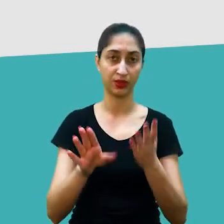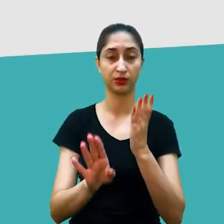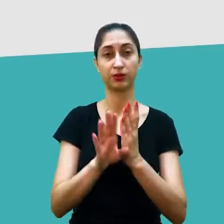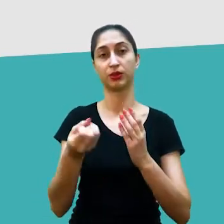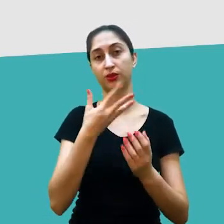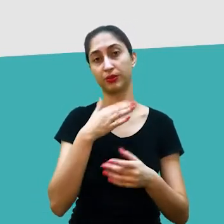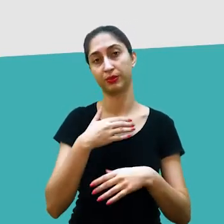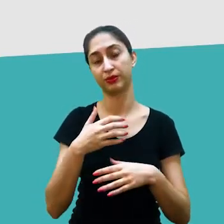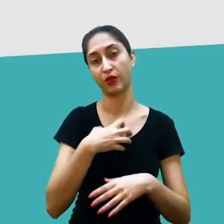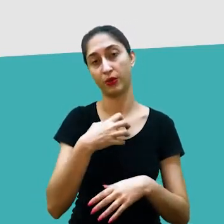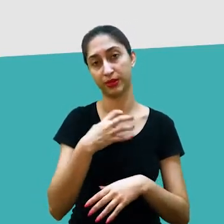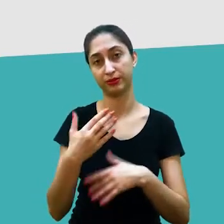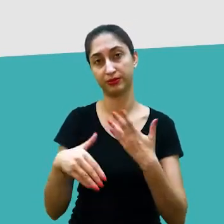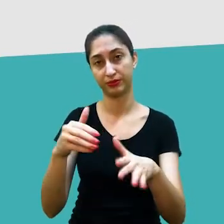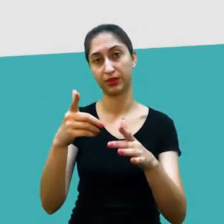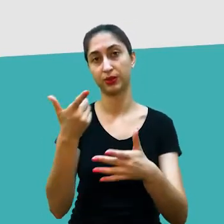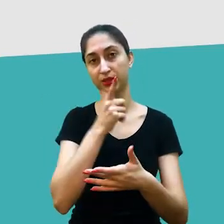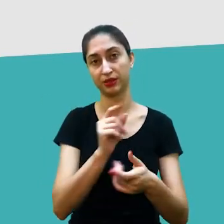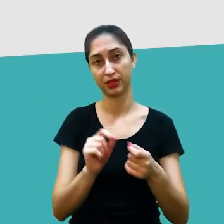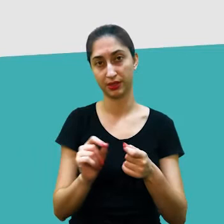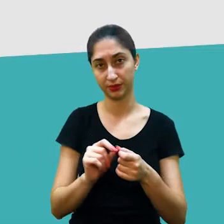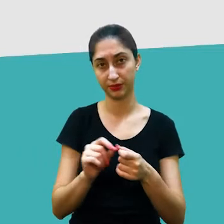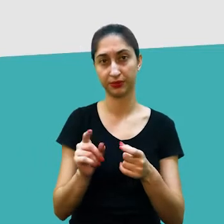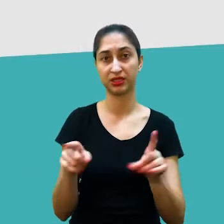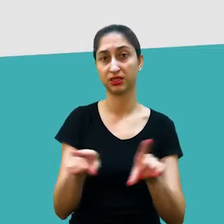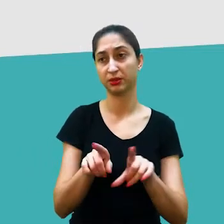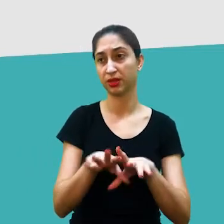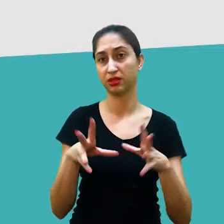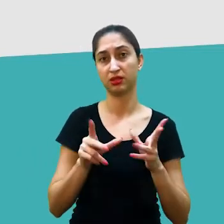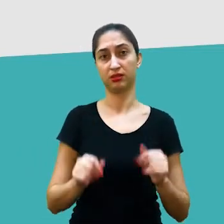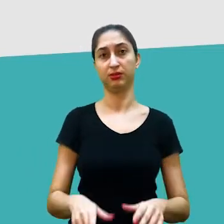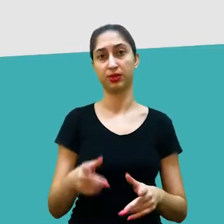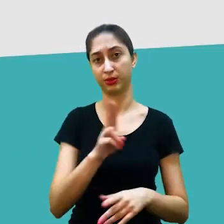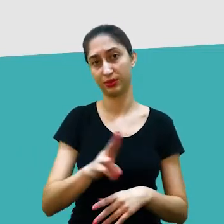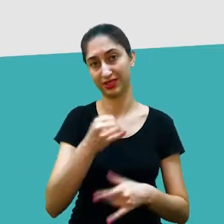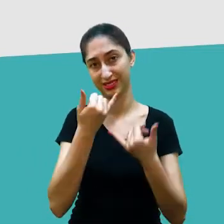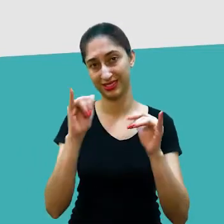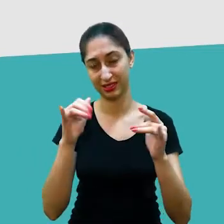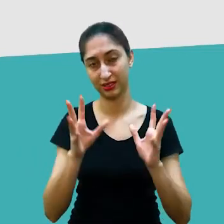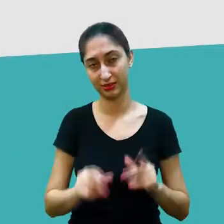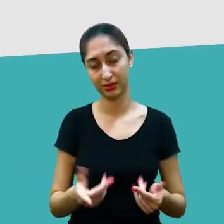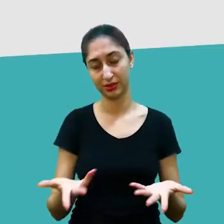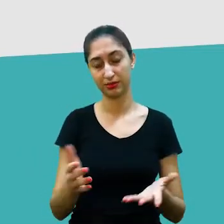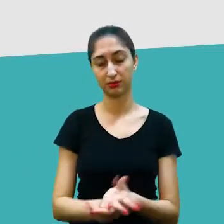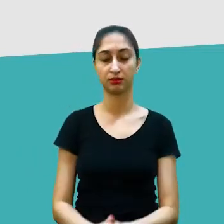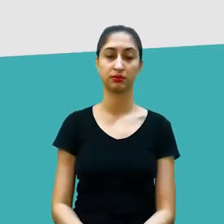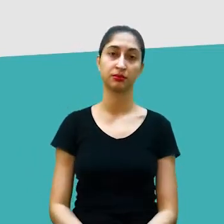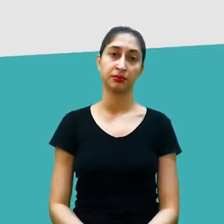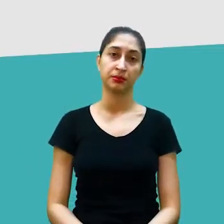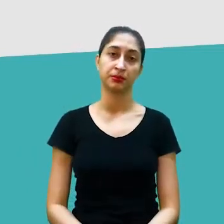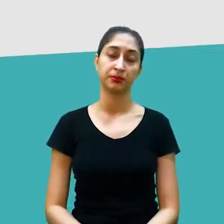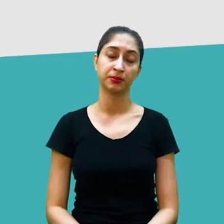nova maneira desse processo ser conduzido de uma maneira mais limpa, como a gente muito fala na moda, né?